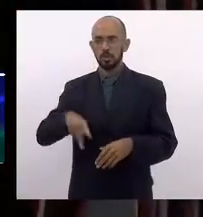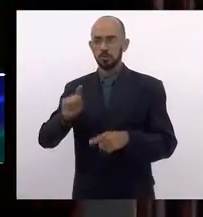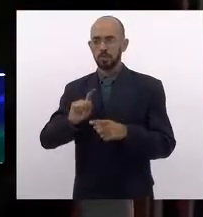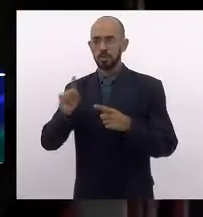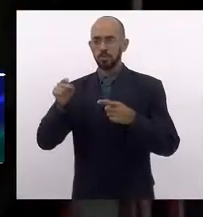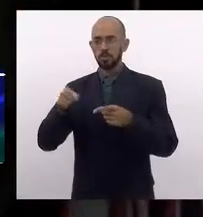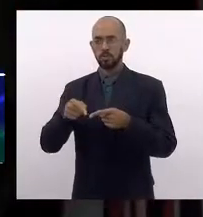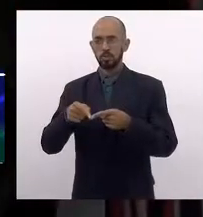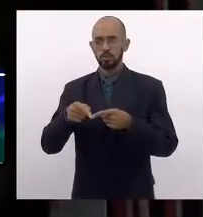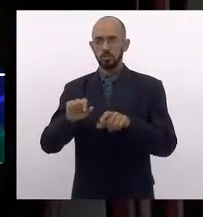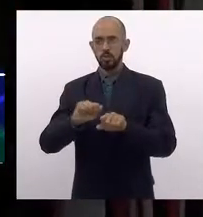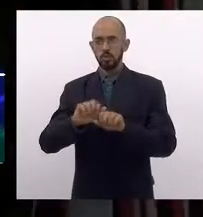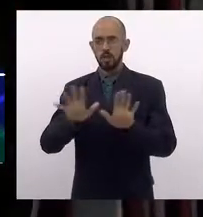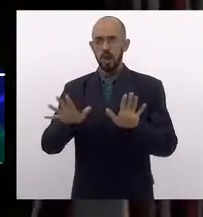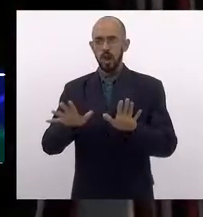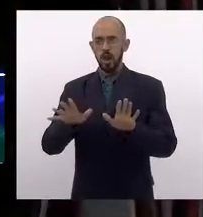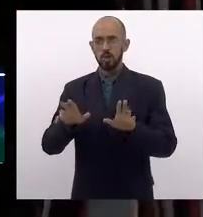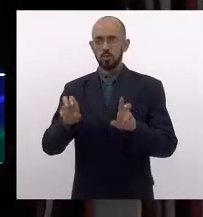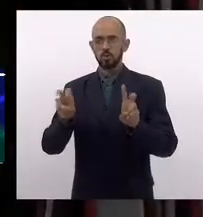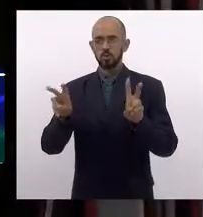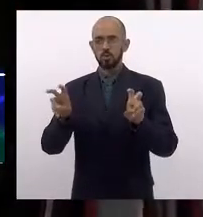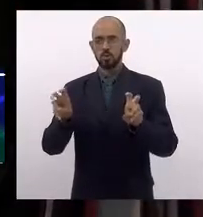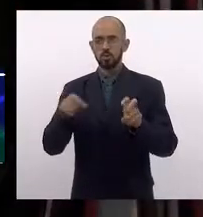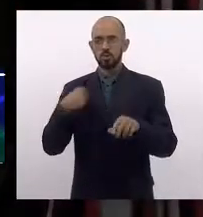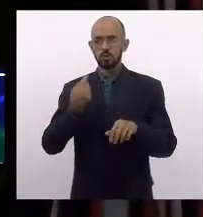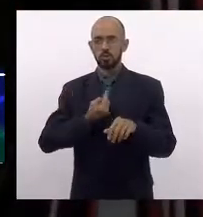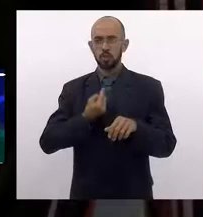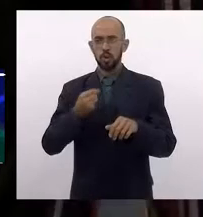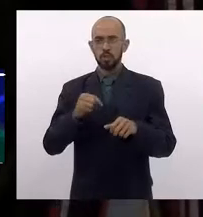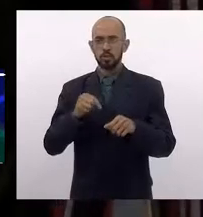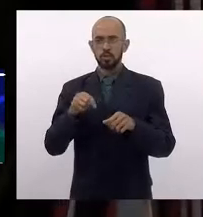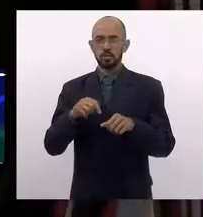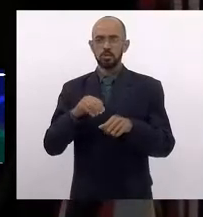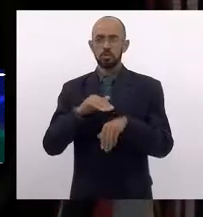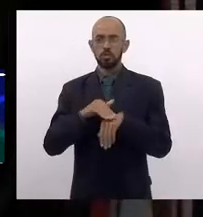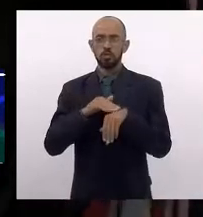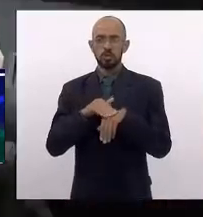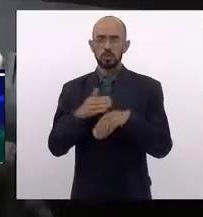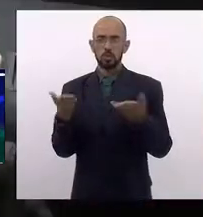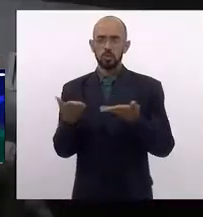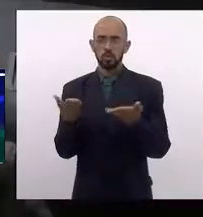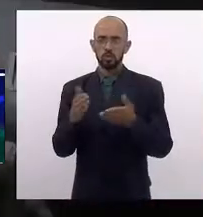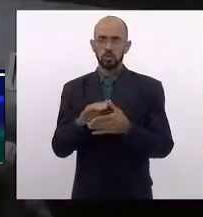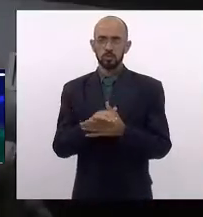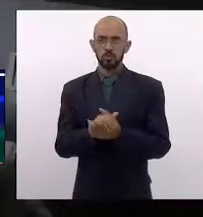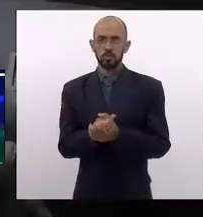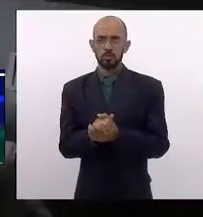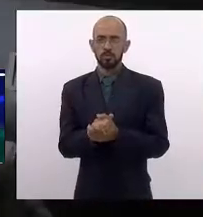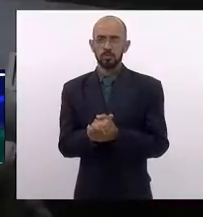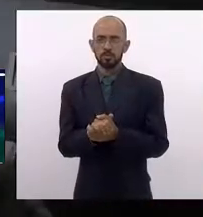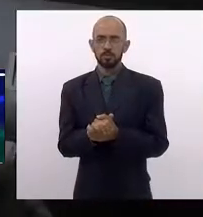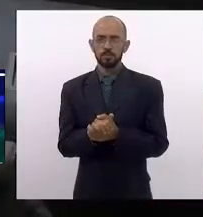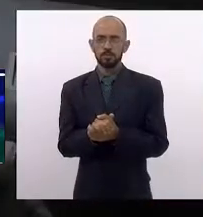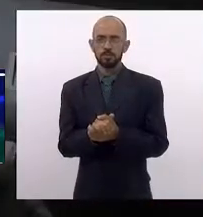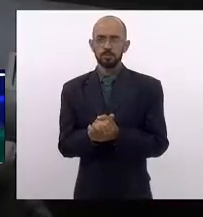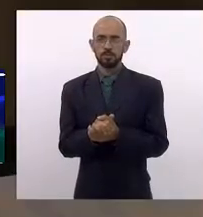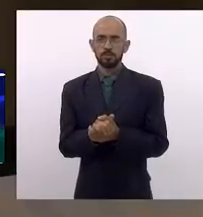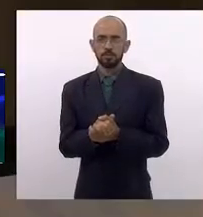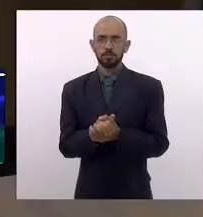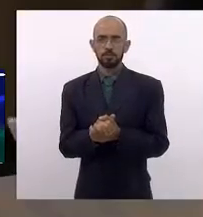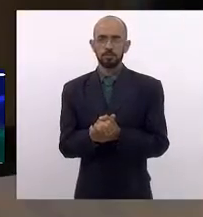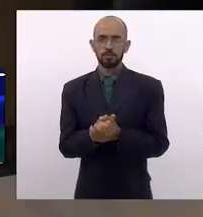muito objetivo a respeito do que nós estamos tratando hoje E se o